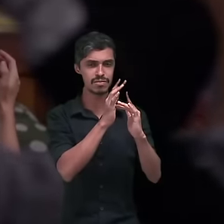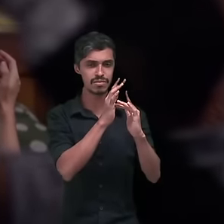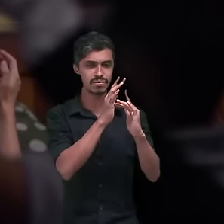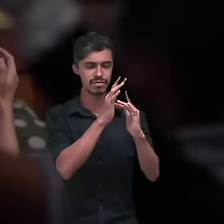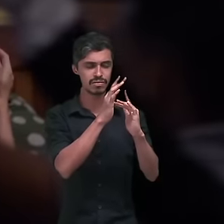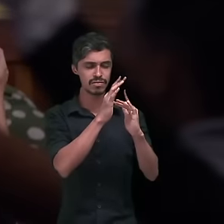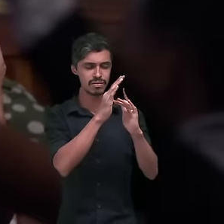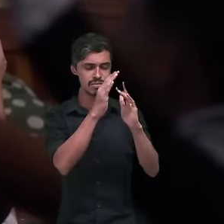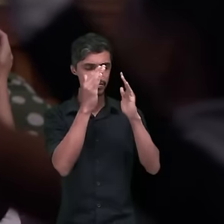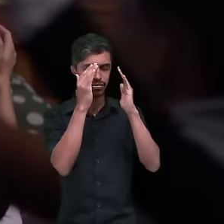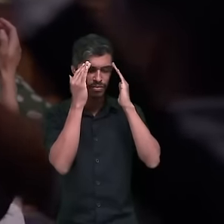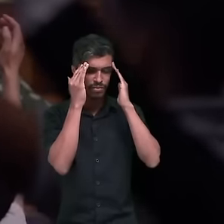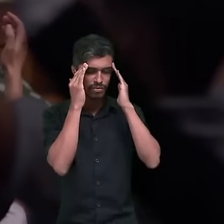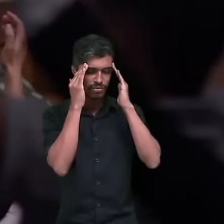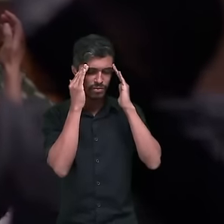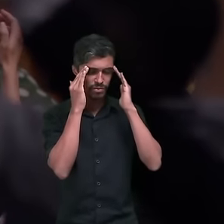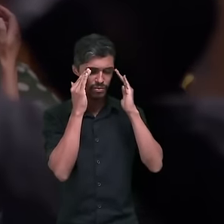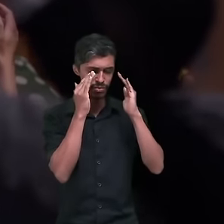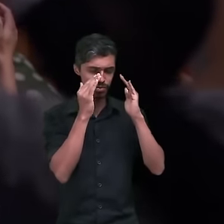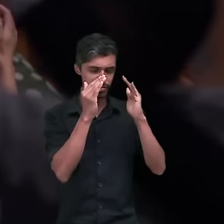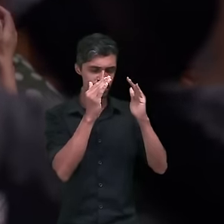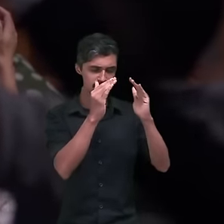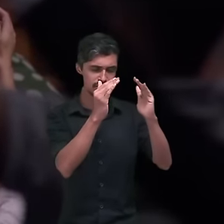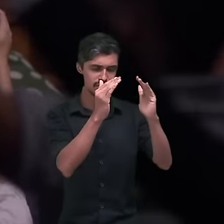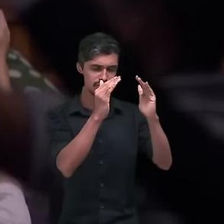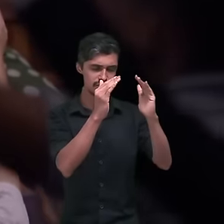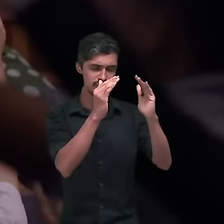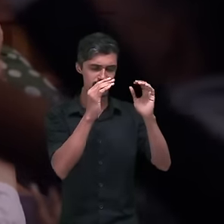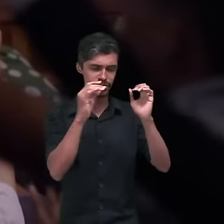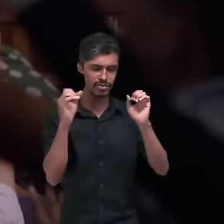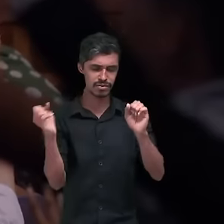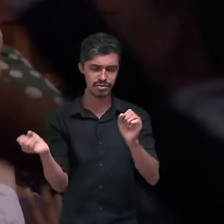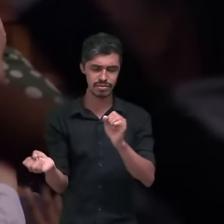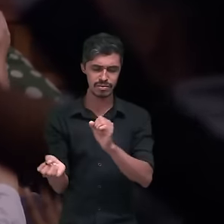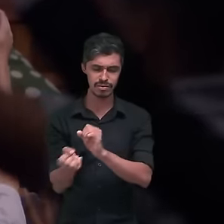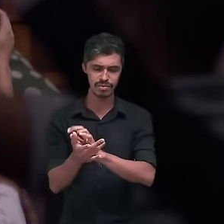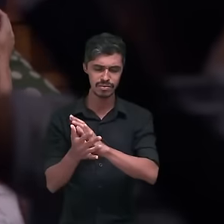Mesmo que ha passado tanto tempo, você vai vencer. A glória.